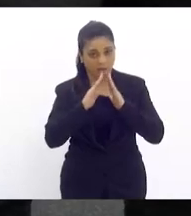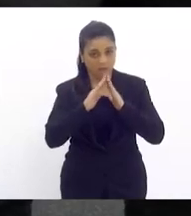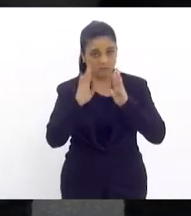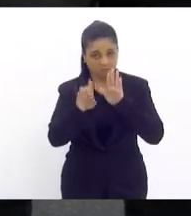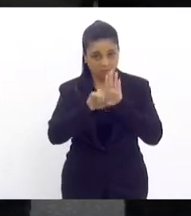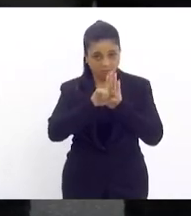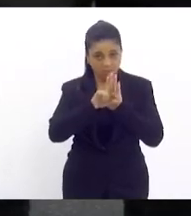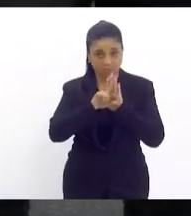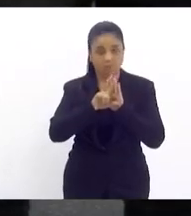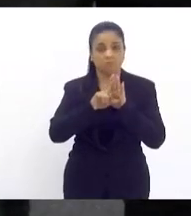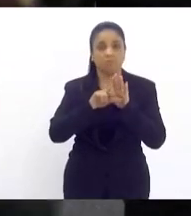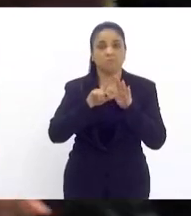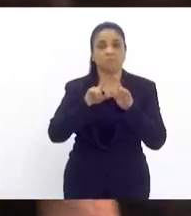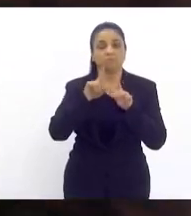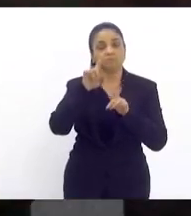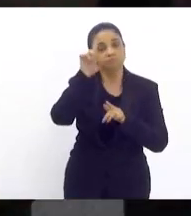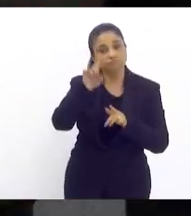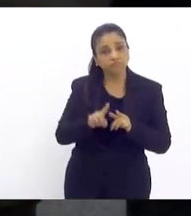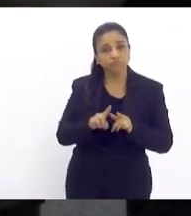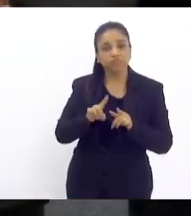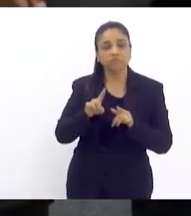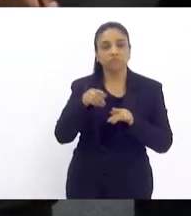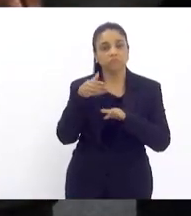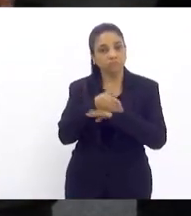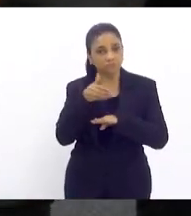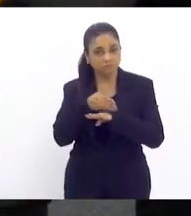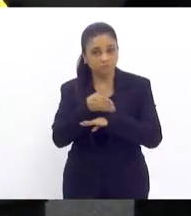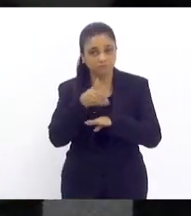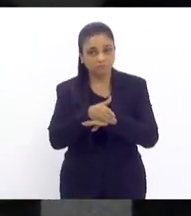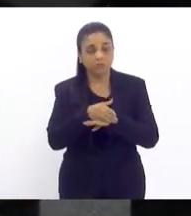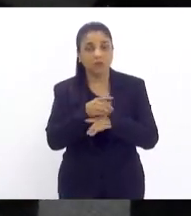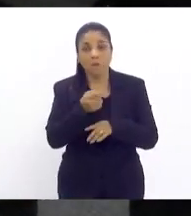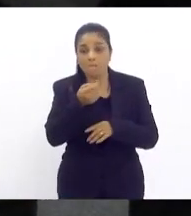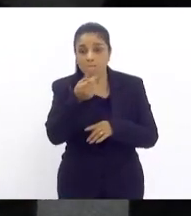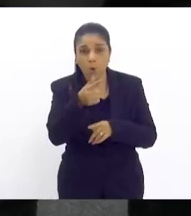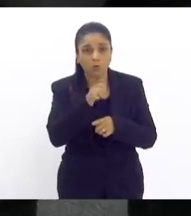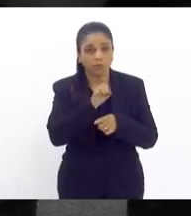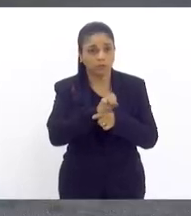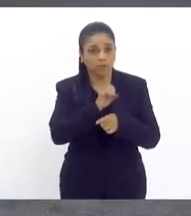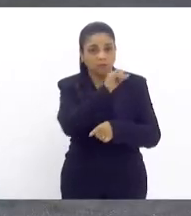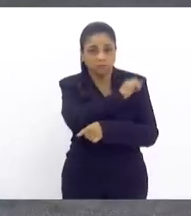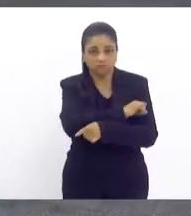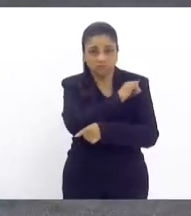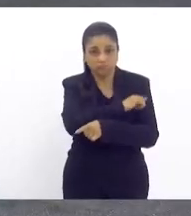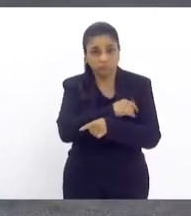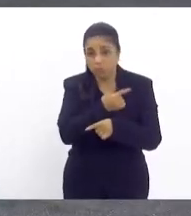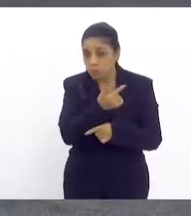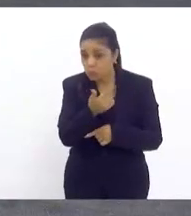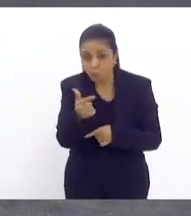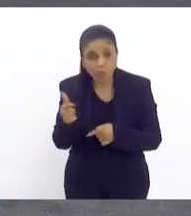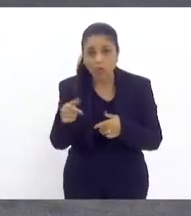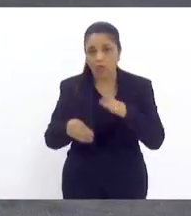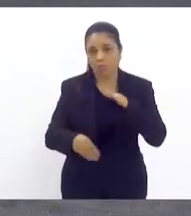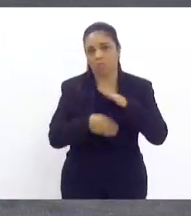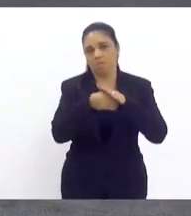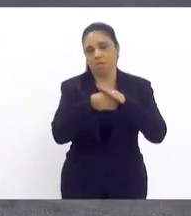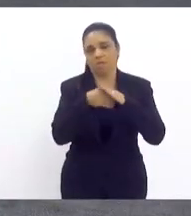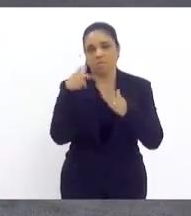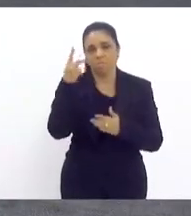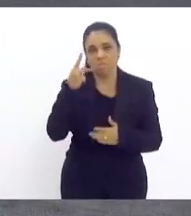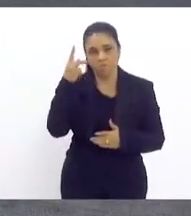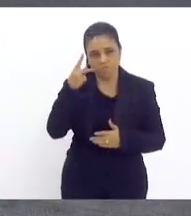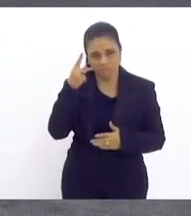e uma um dos temas é são os poucos estados inclusive o Rio de Janeiro que ainda não tem emenda parlamentar